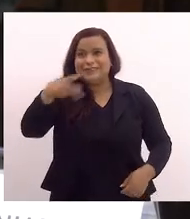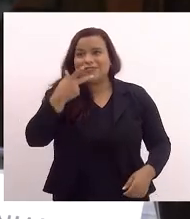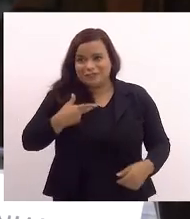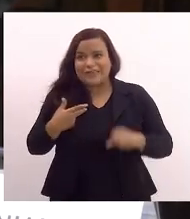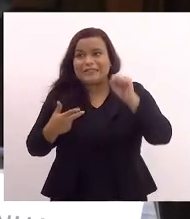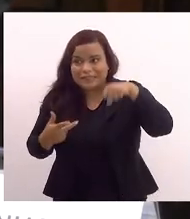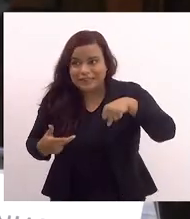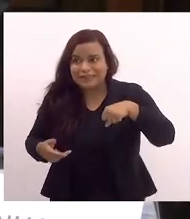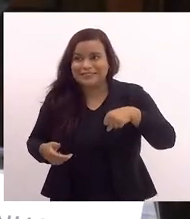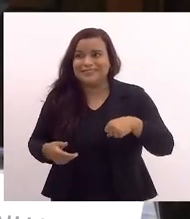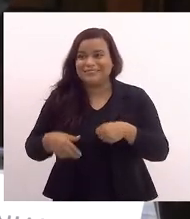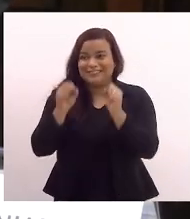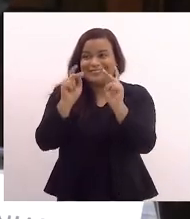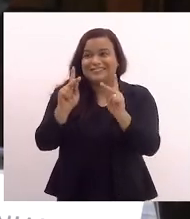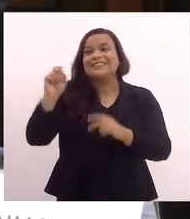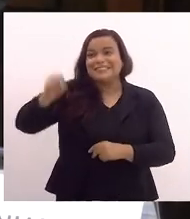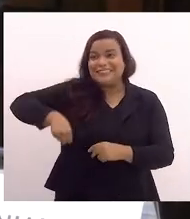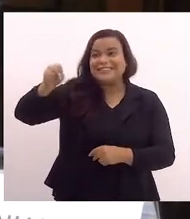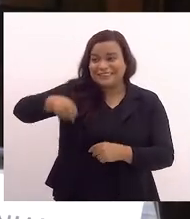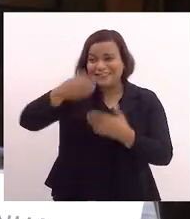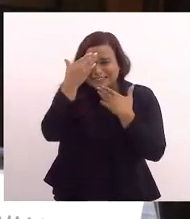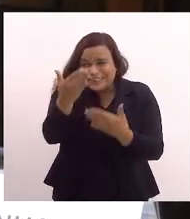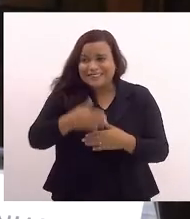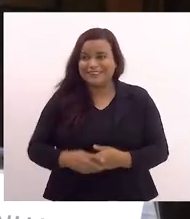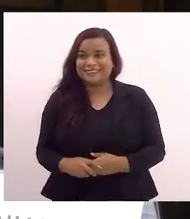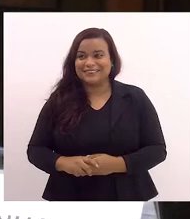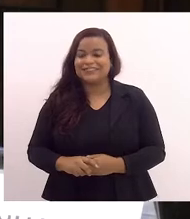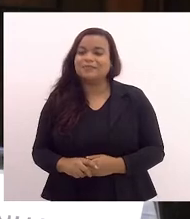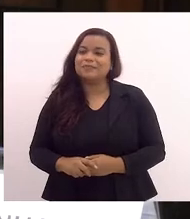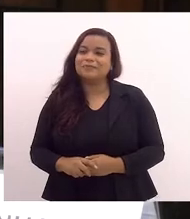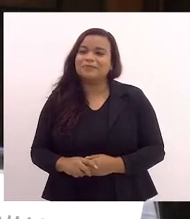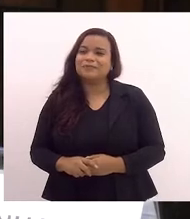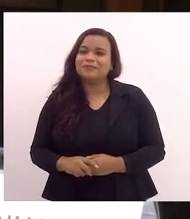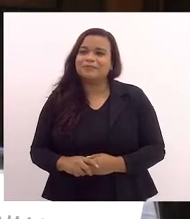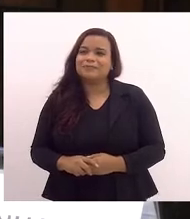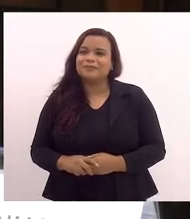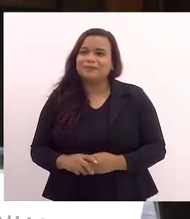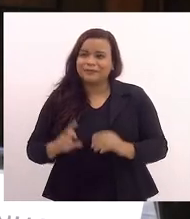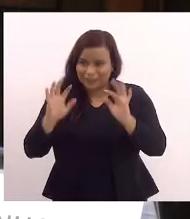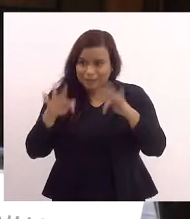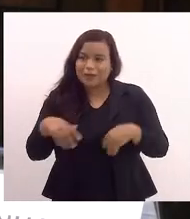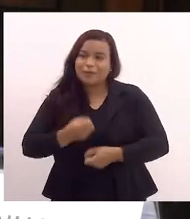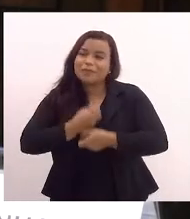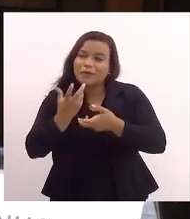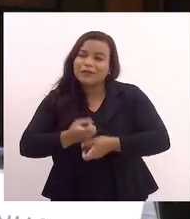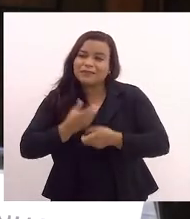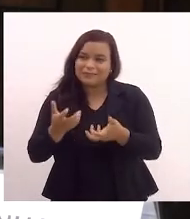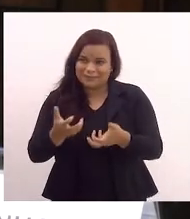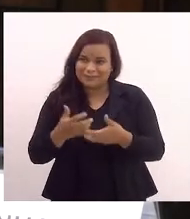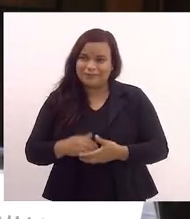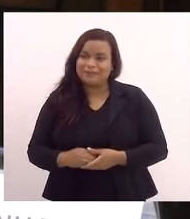possa... Sim. Obrigado. Quero terminar em forma de poesia.